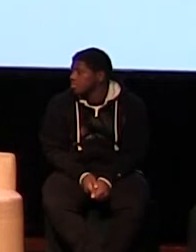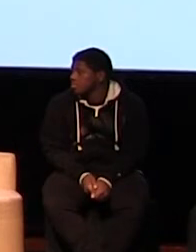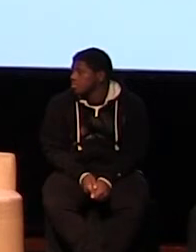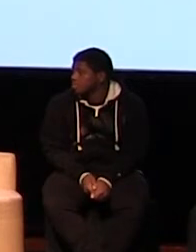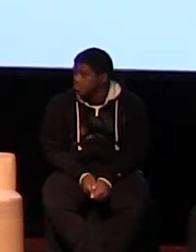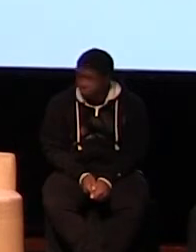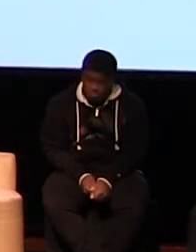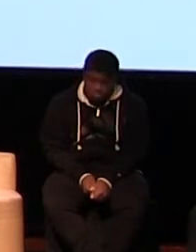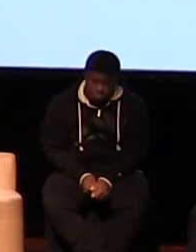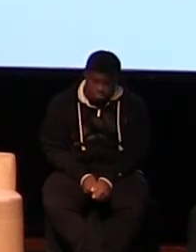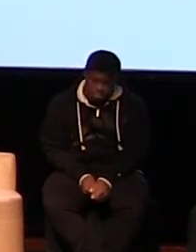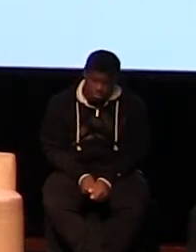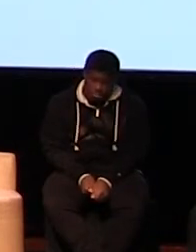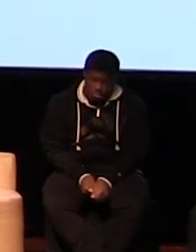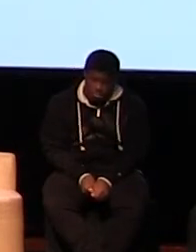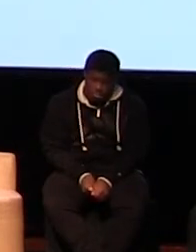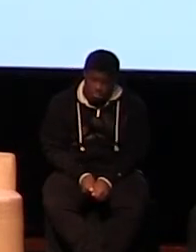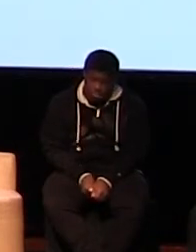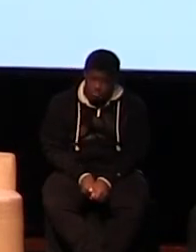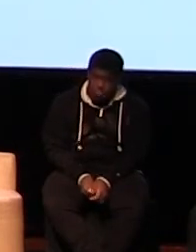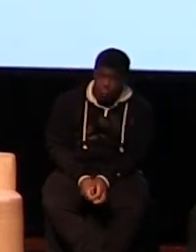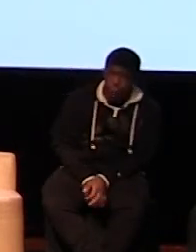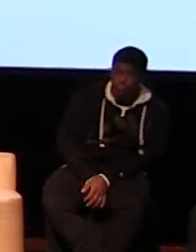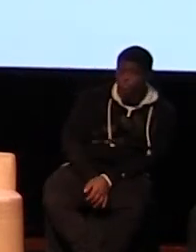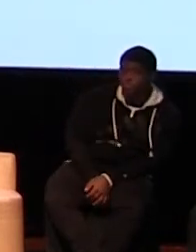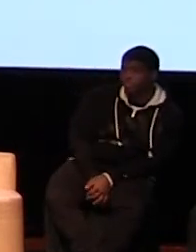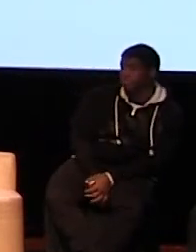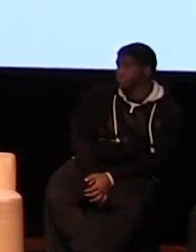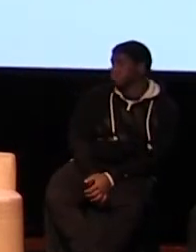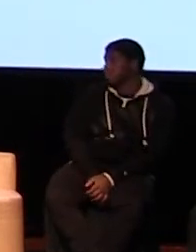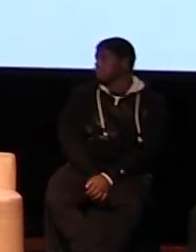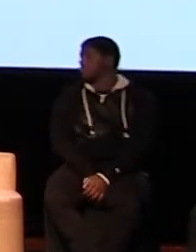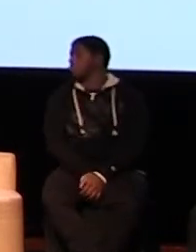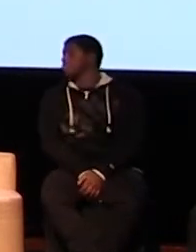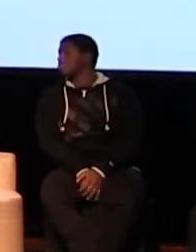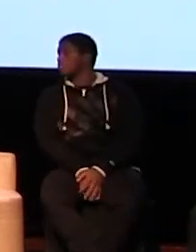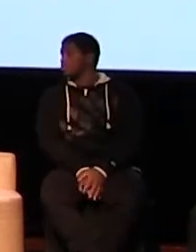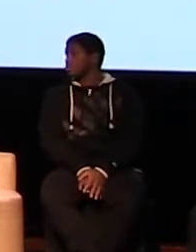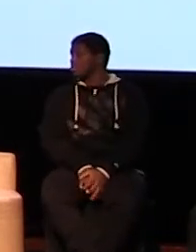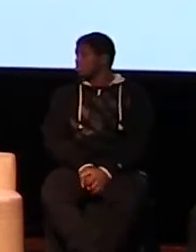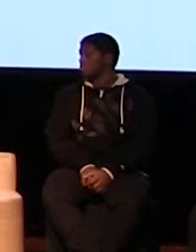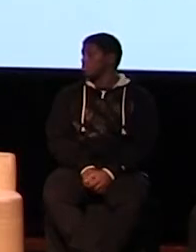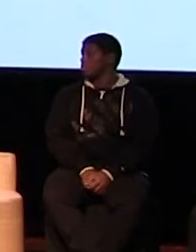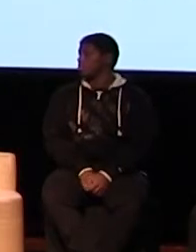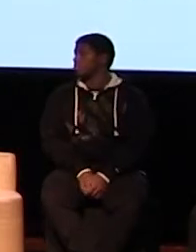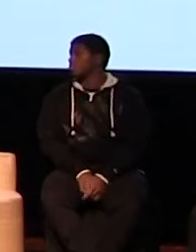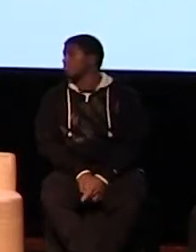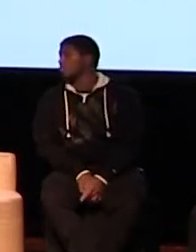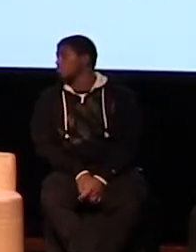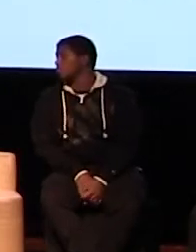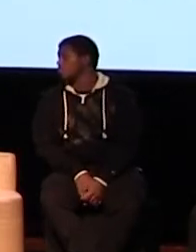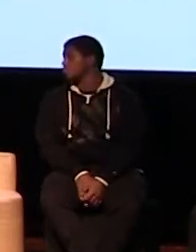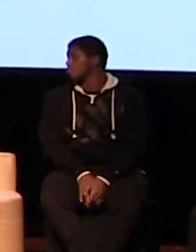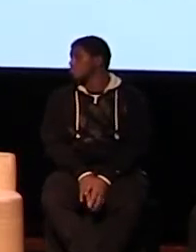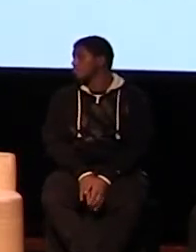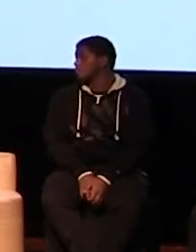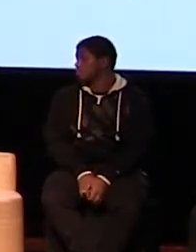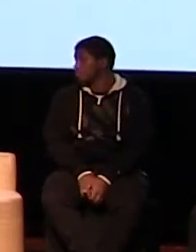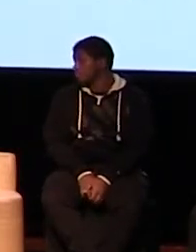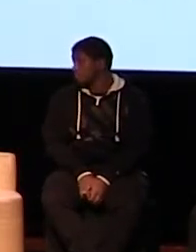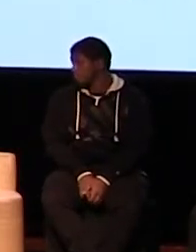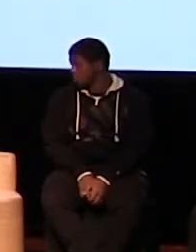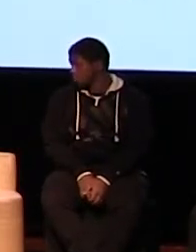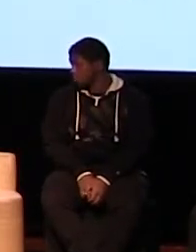na apresentação, vai ao encontro da ideia de que eu não faço nada, absolutamente nada, e isso se torna totalmente